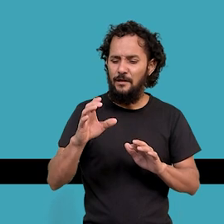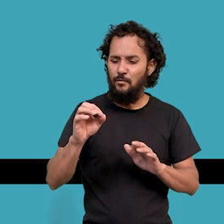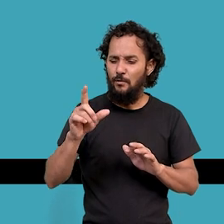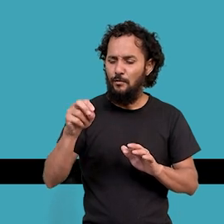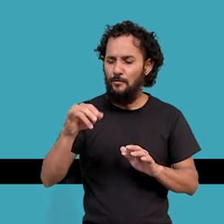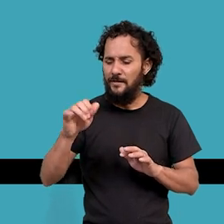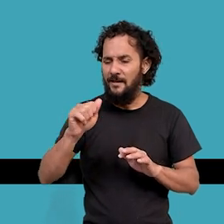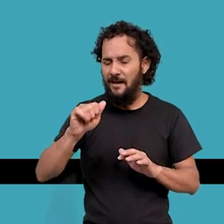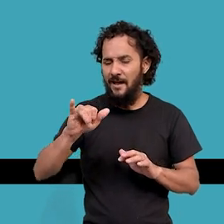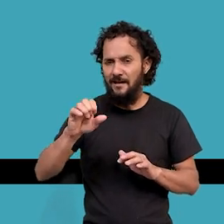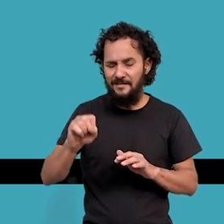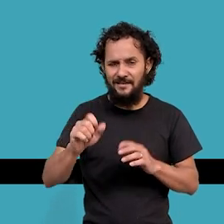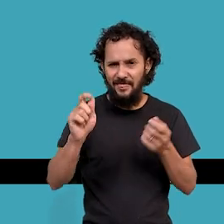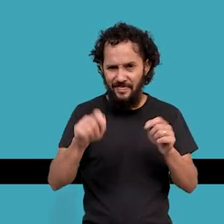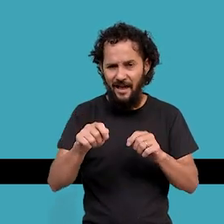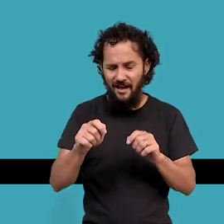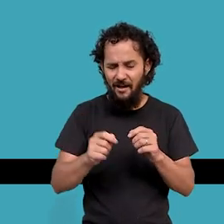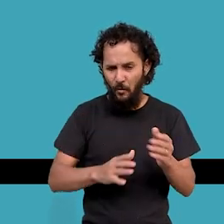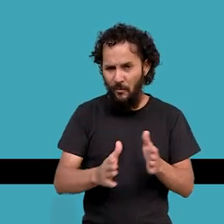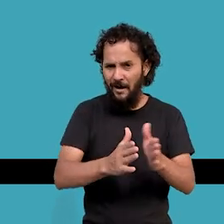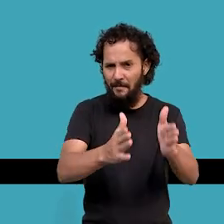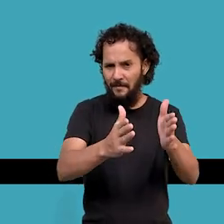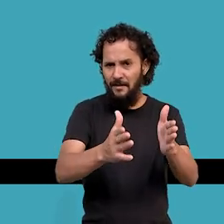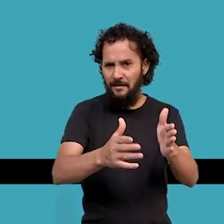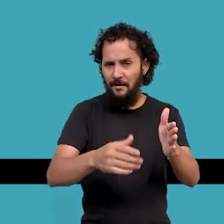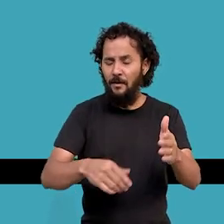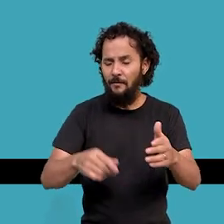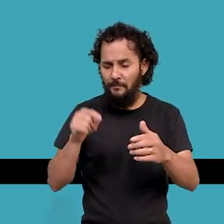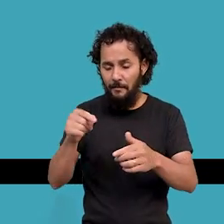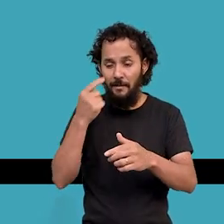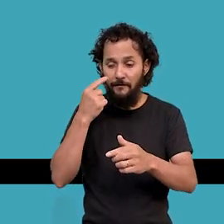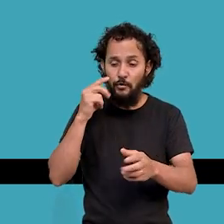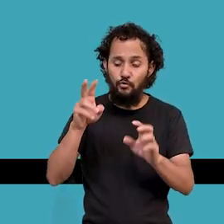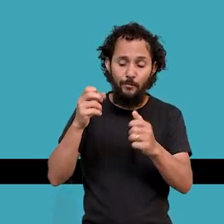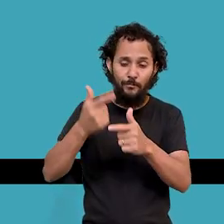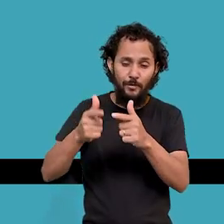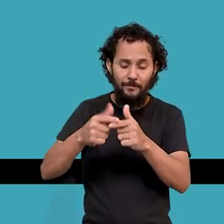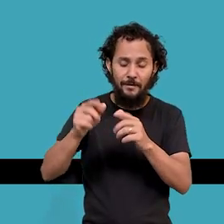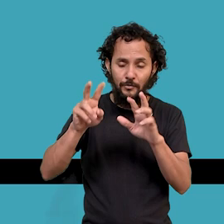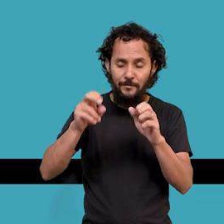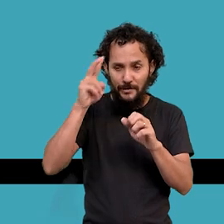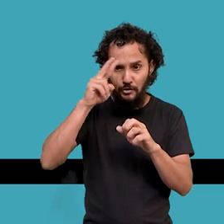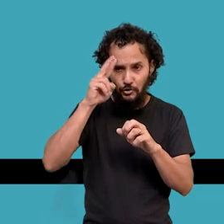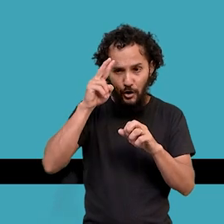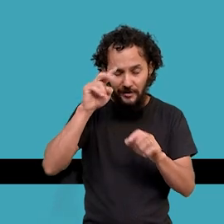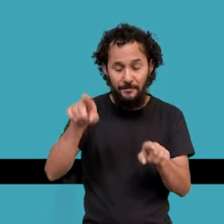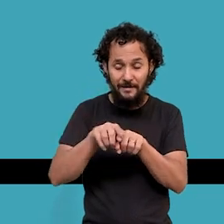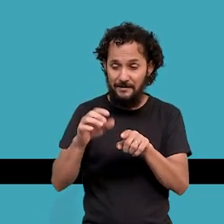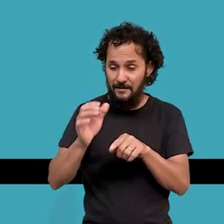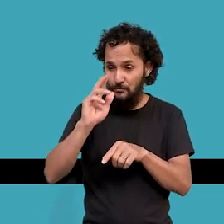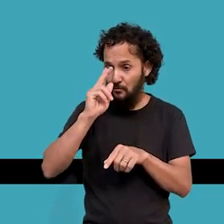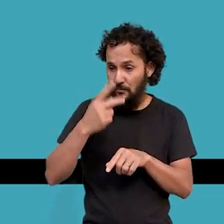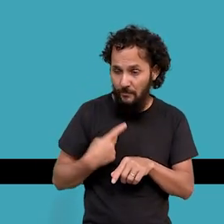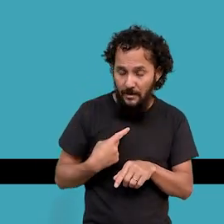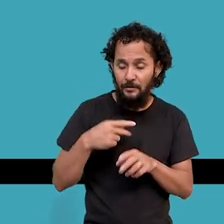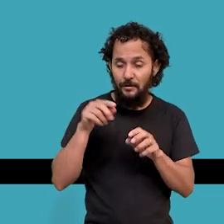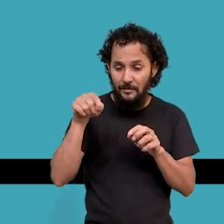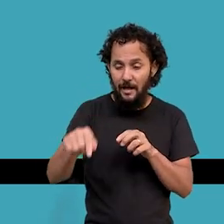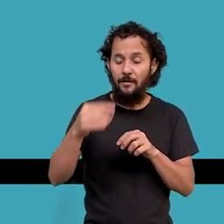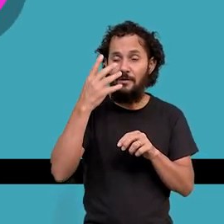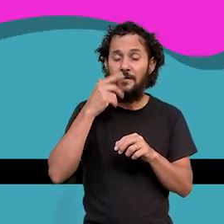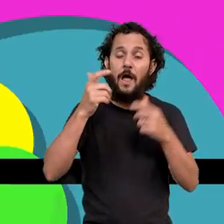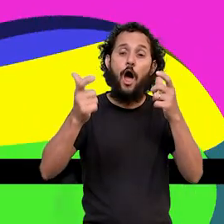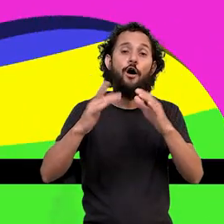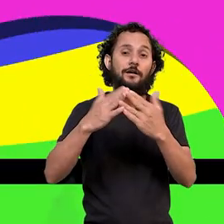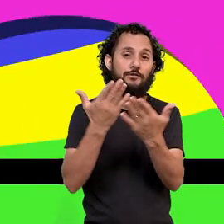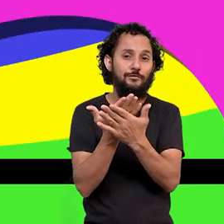decoloniais podem ser um caminho para a problematização de temas da história e das ciências humanas com as